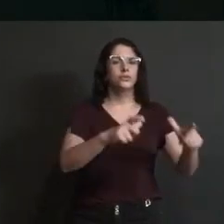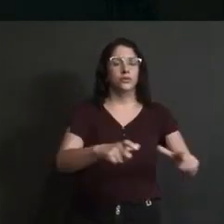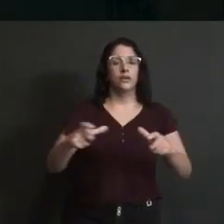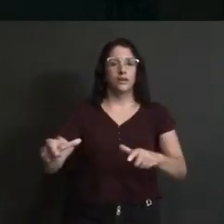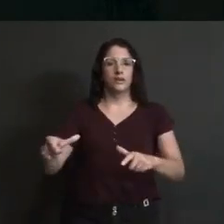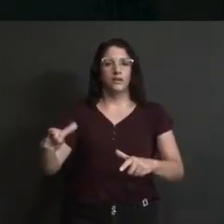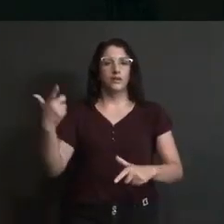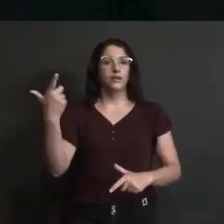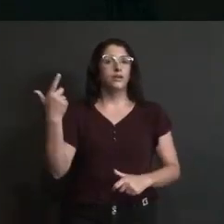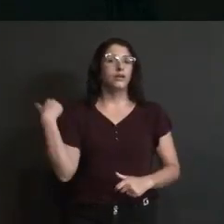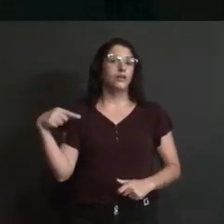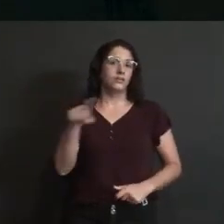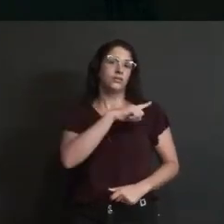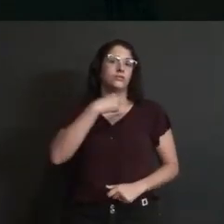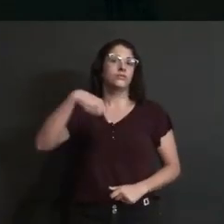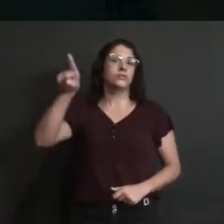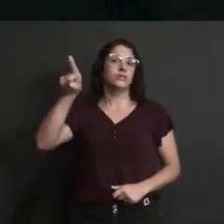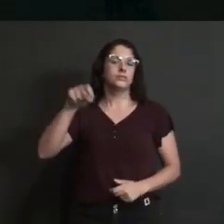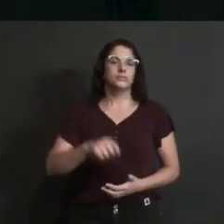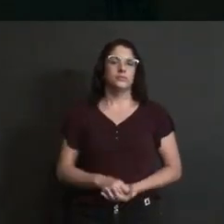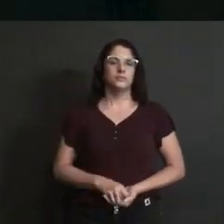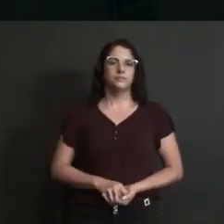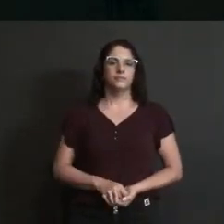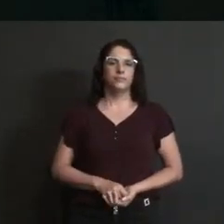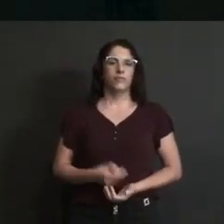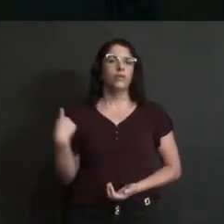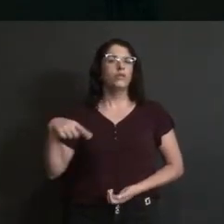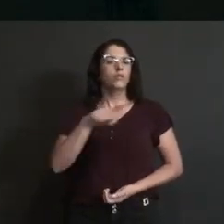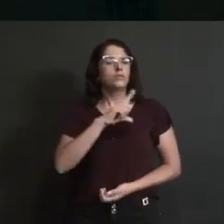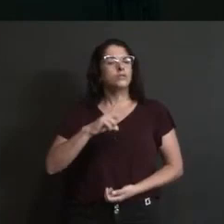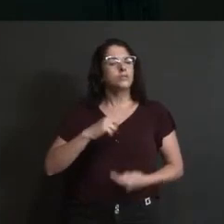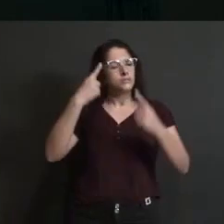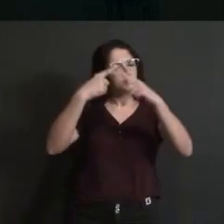enfrenta cada desafio, vale a pena.